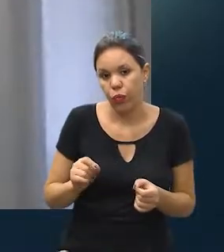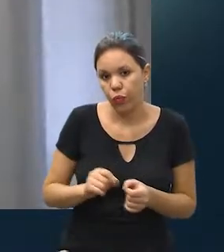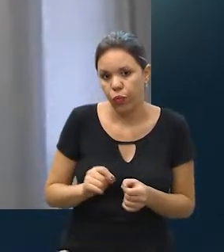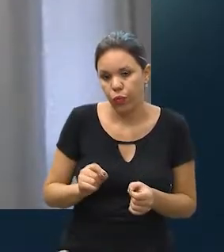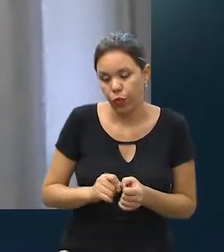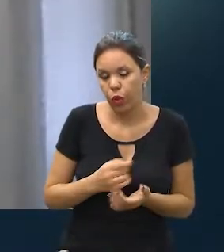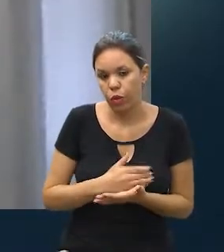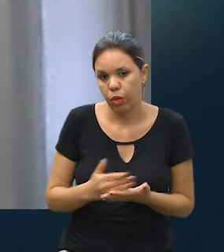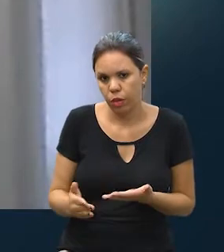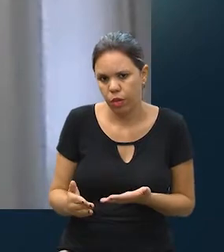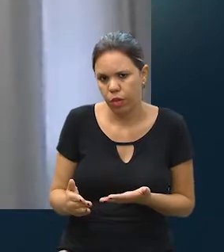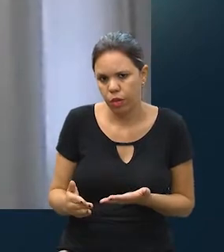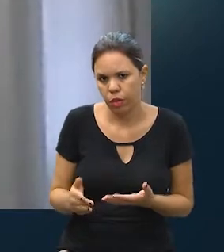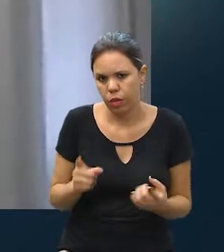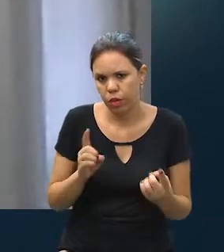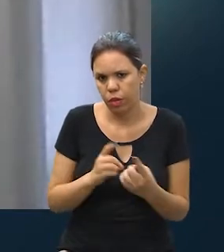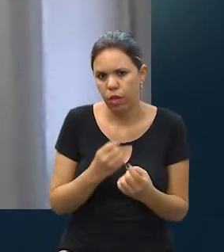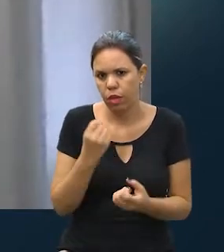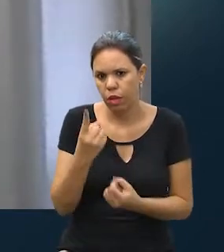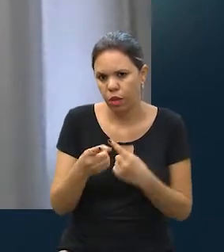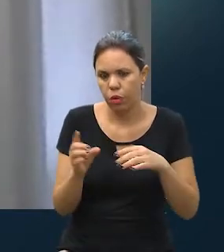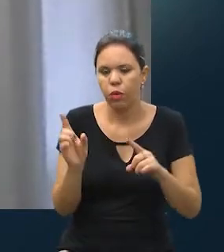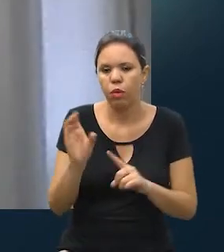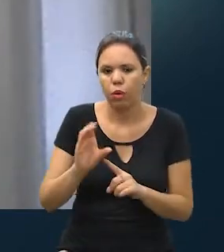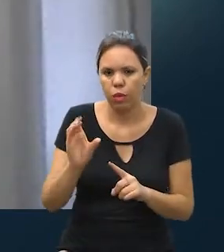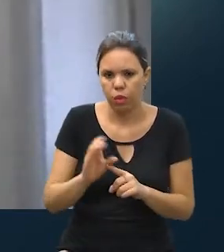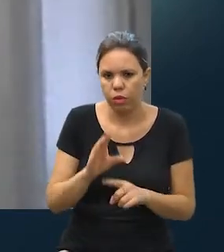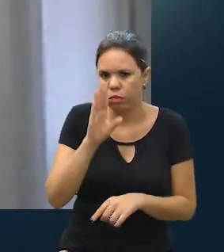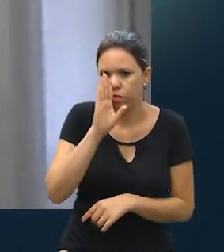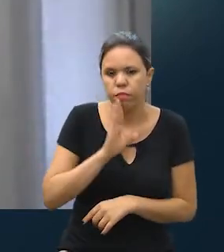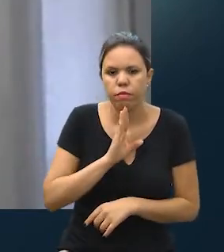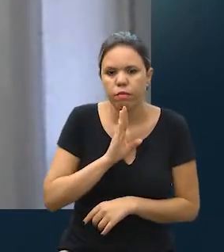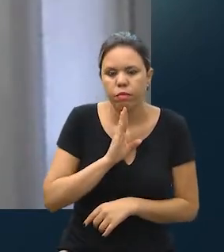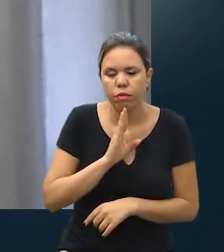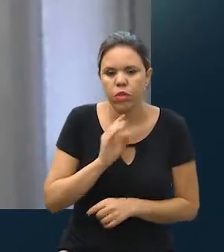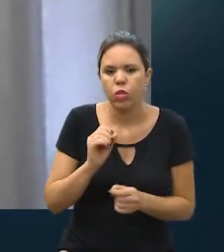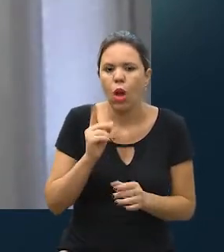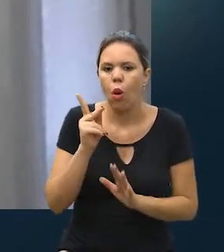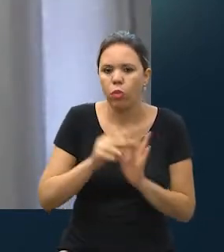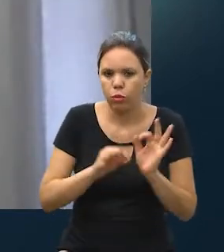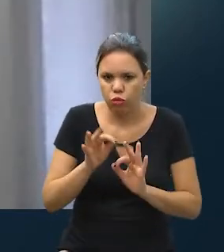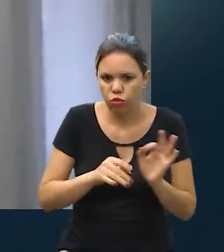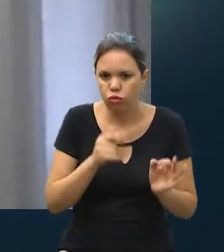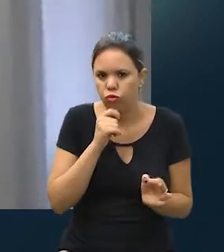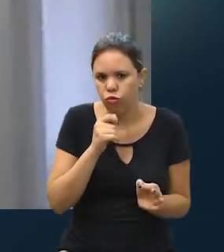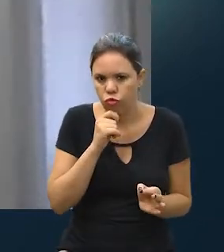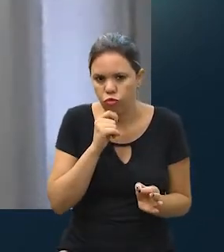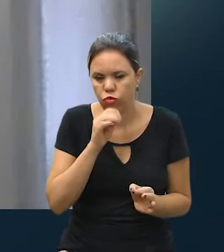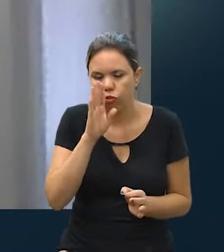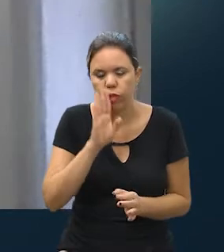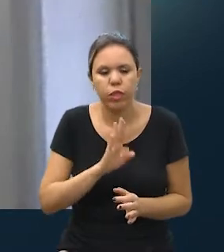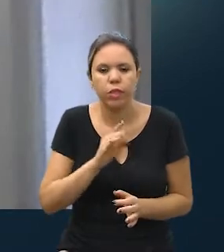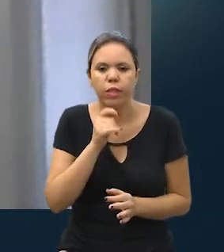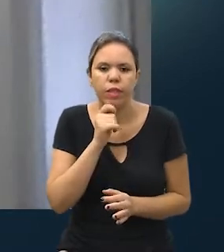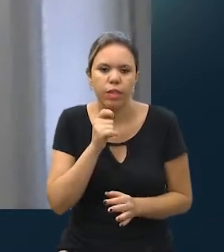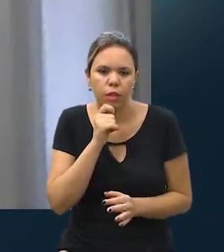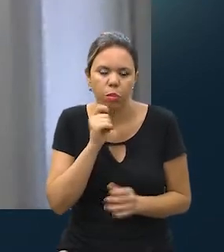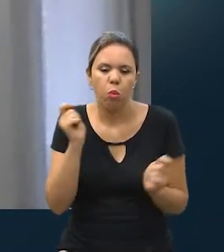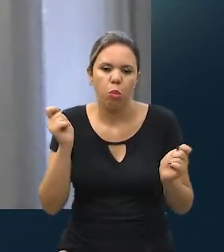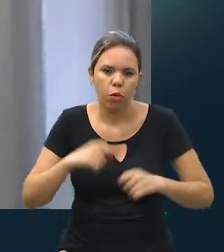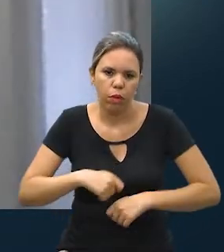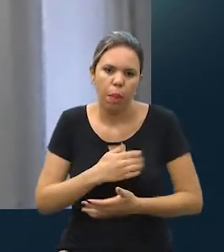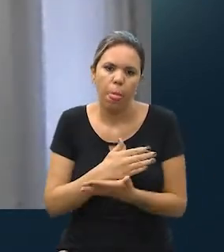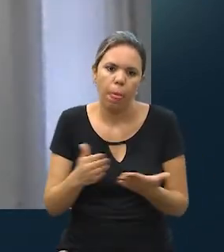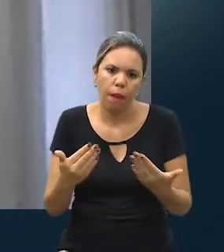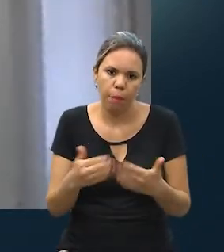para começar, eu até atendi alguns clientes de graça, fiz alguns projetos, atendi alguns clientes de graça para